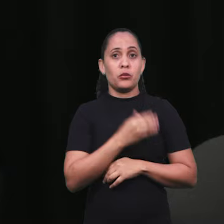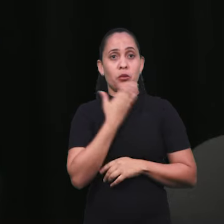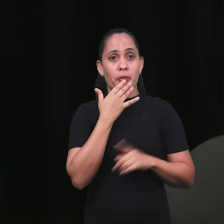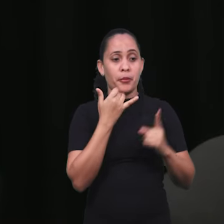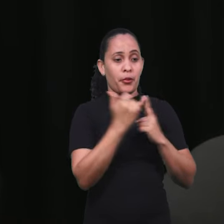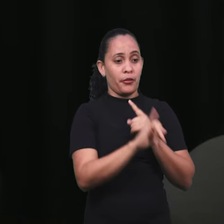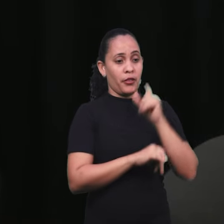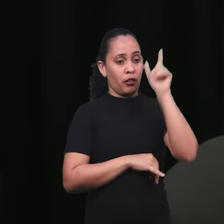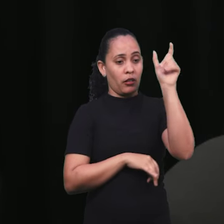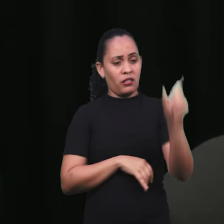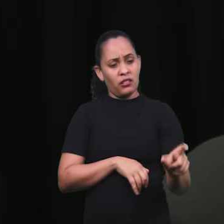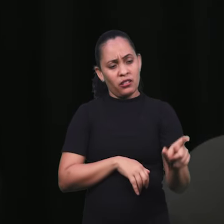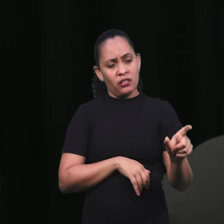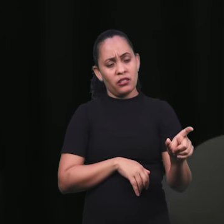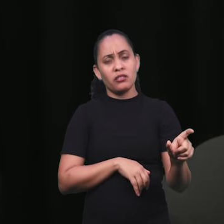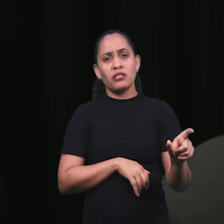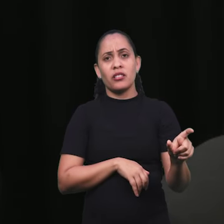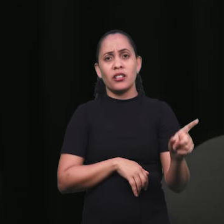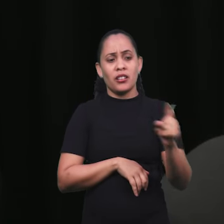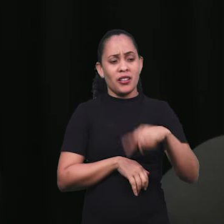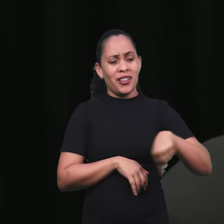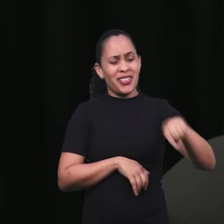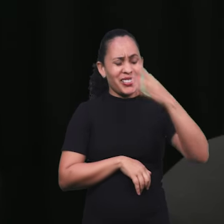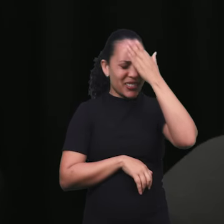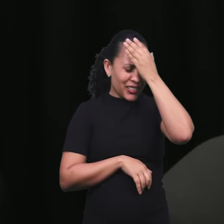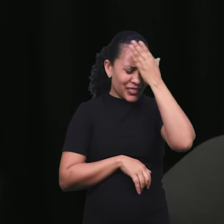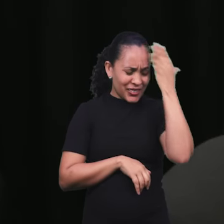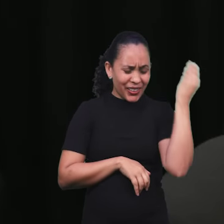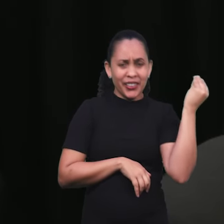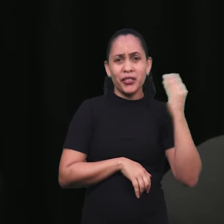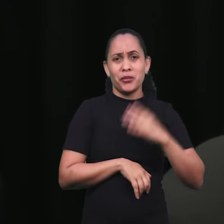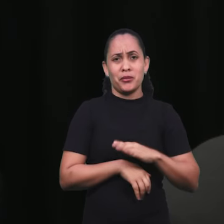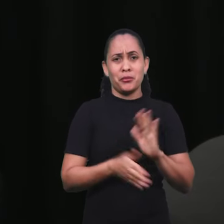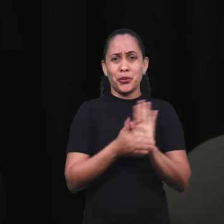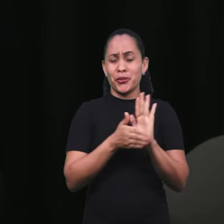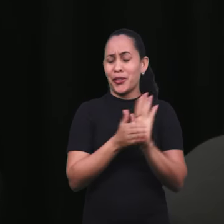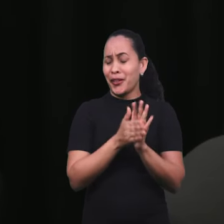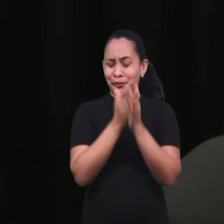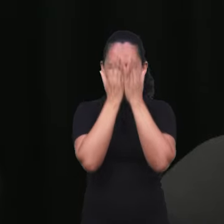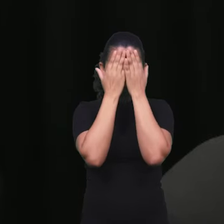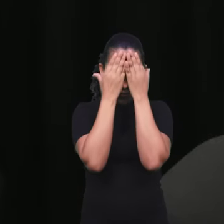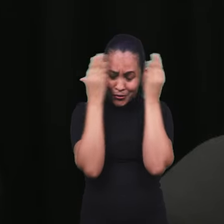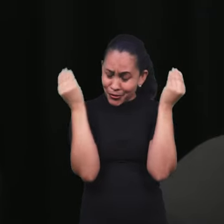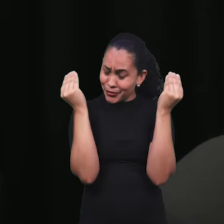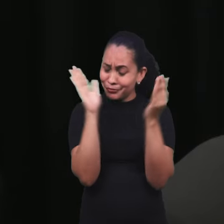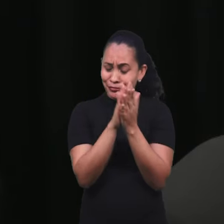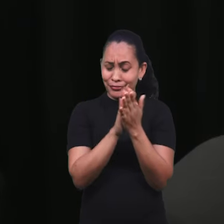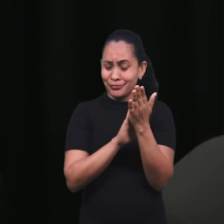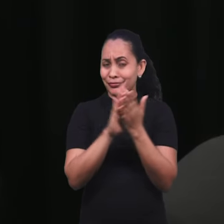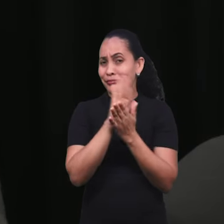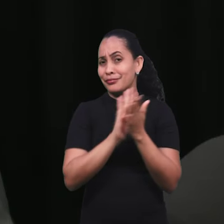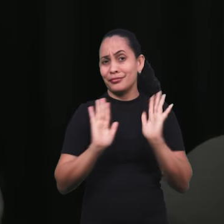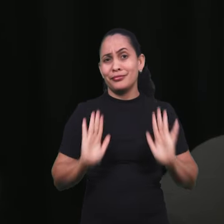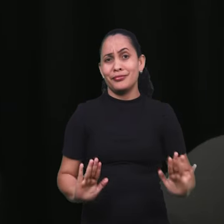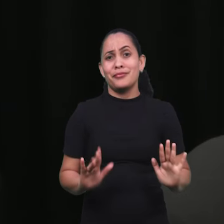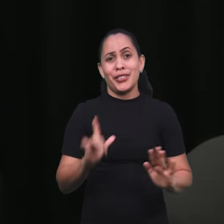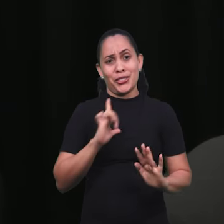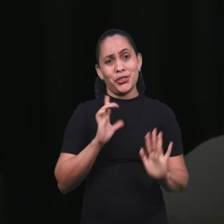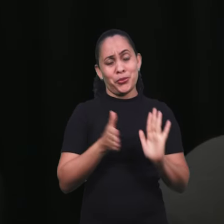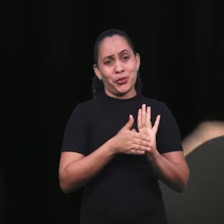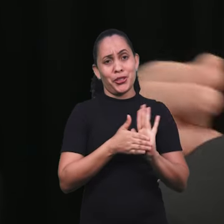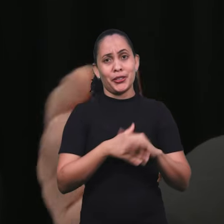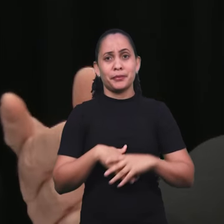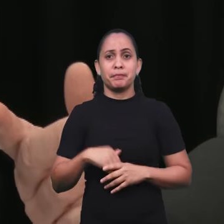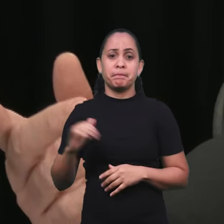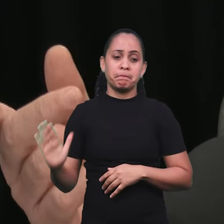falha a memória, eles esqueceram do projeto, nunca entenderam nada, mas tinha um projeto de